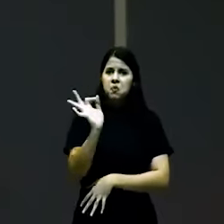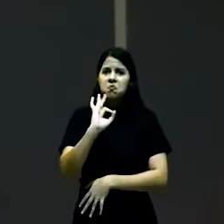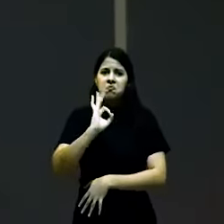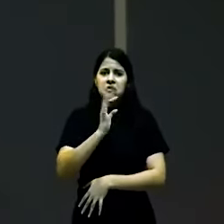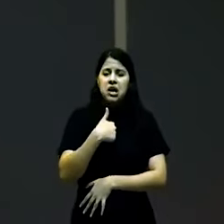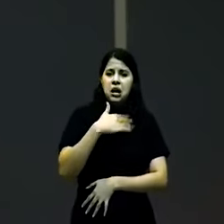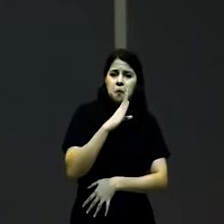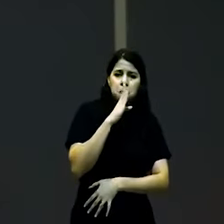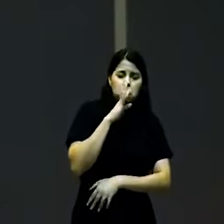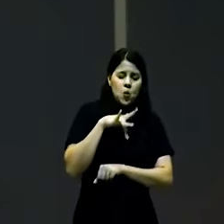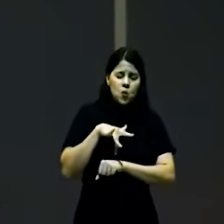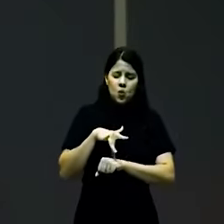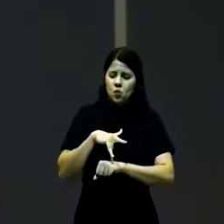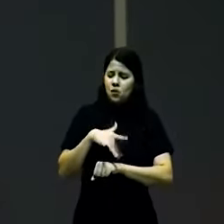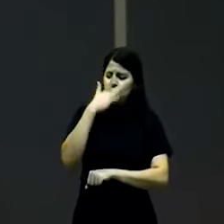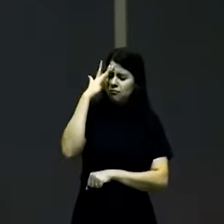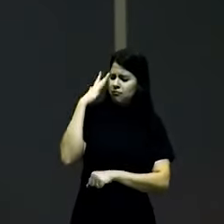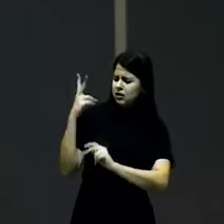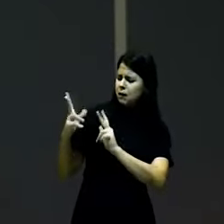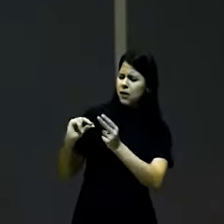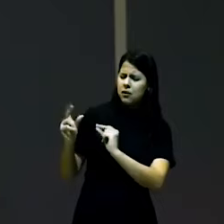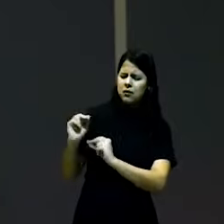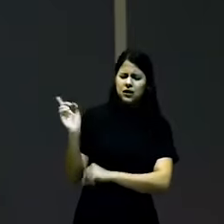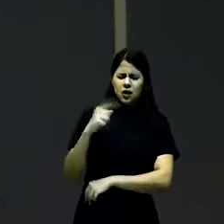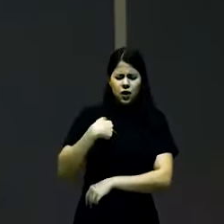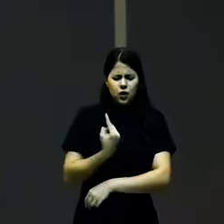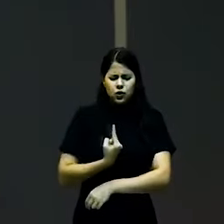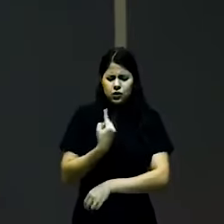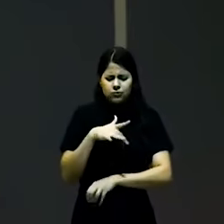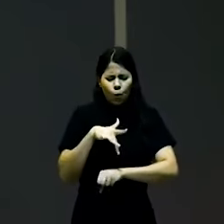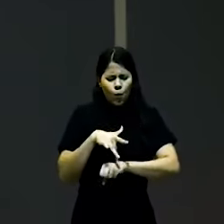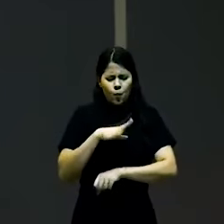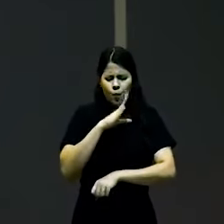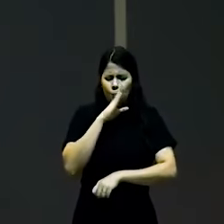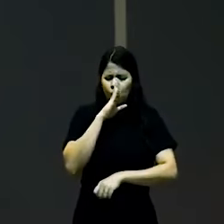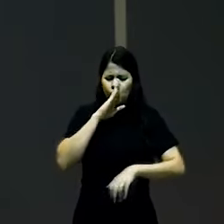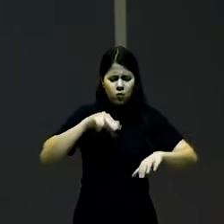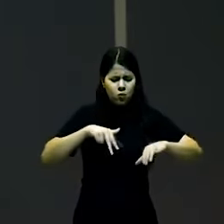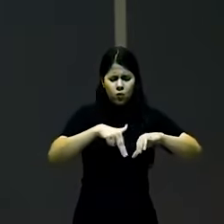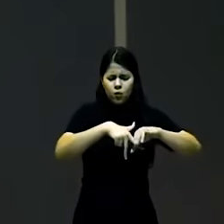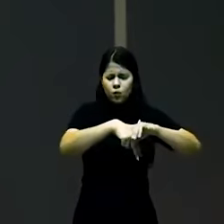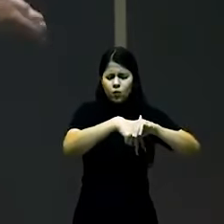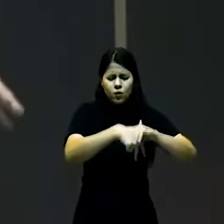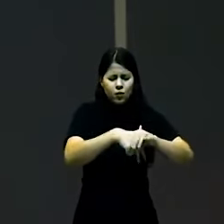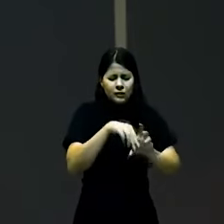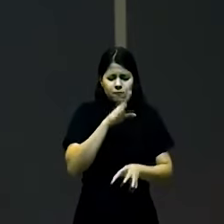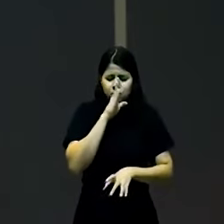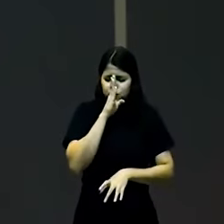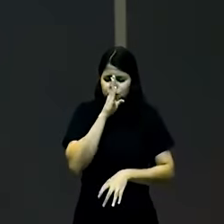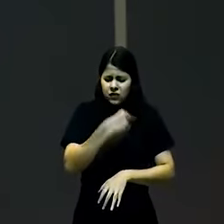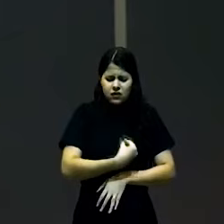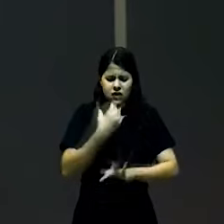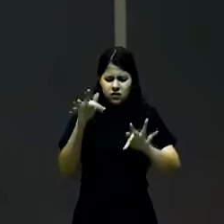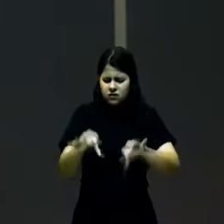de ninguém me cobrar, de ninguém vir falar comigo. Não, aqui é o lugar que eu vou entrar escuro, e aqui eu quero acabar com a minha